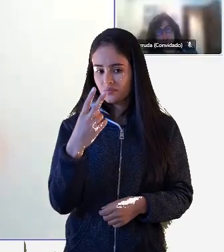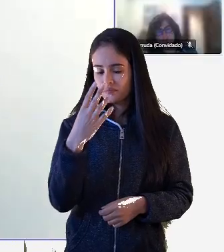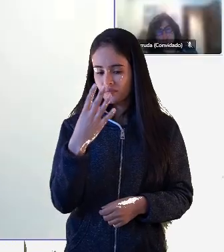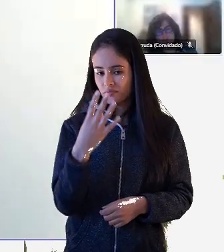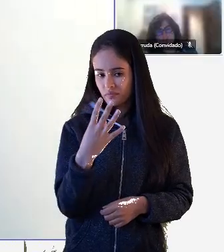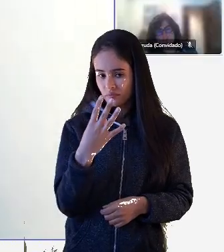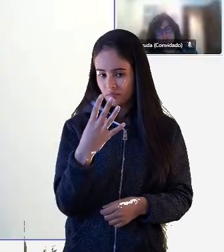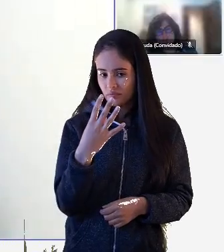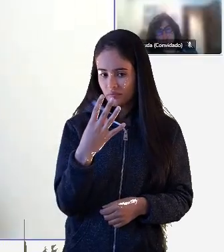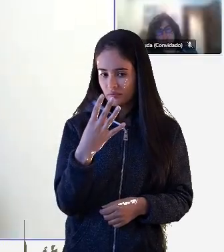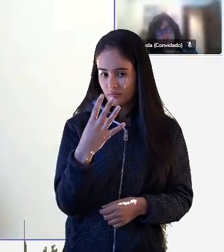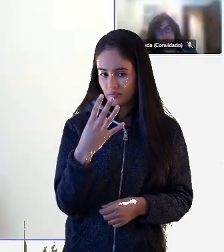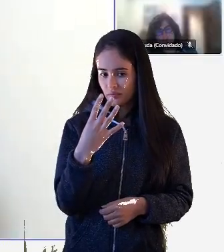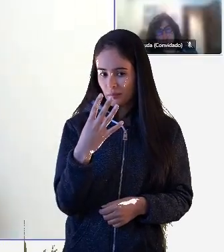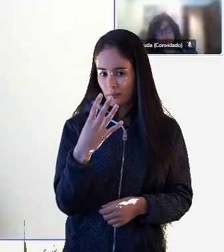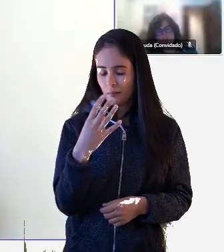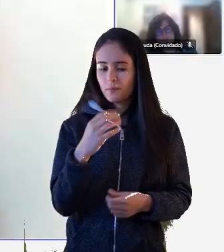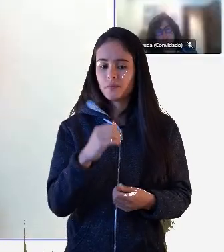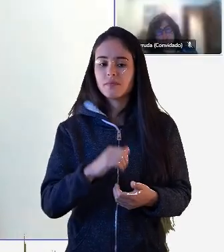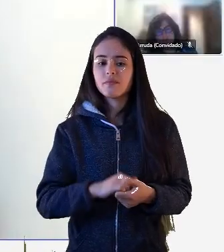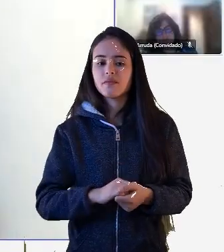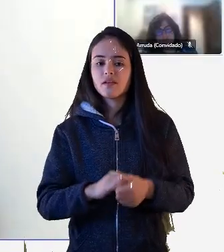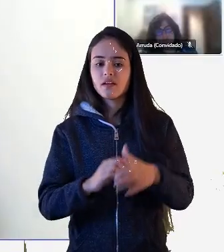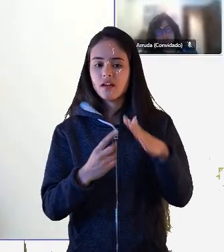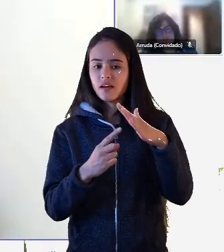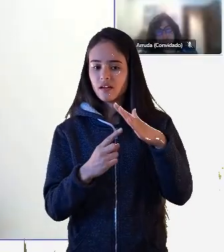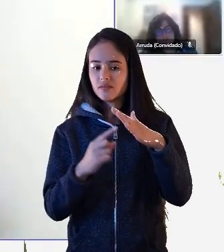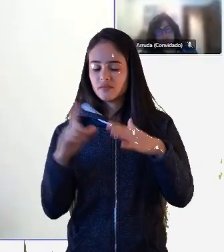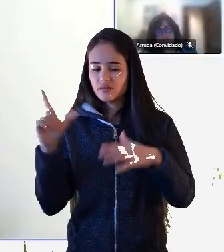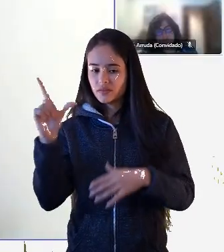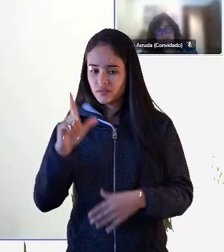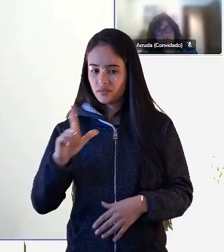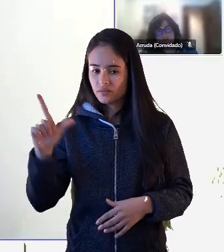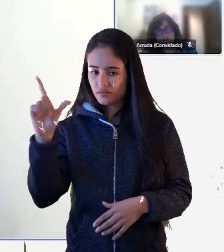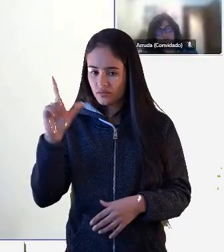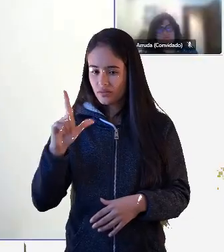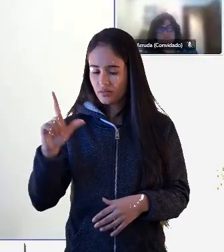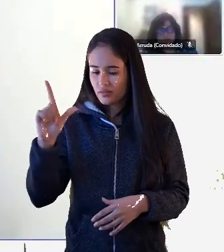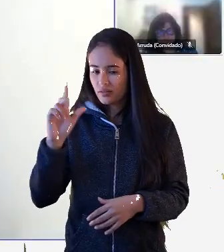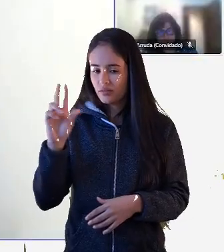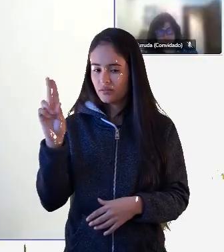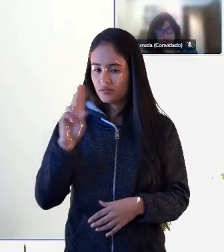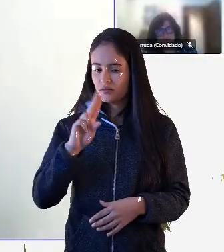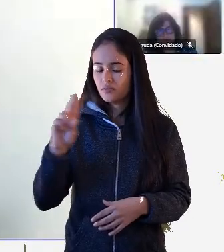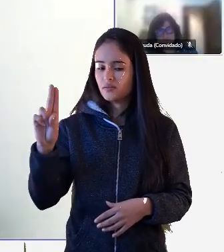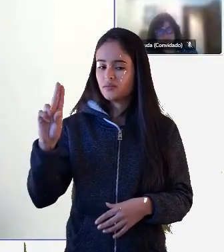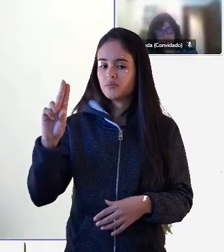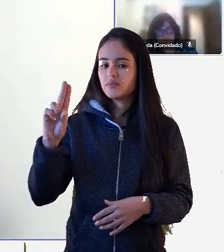que capitaneou a organização da programação em Três Corações e que mais trouxe gente